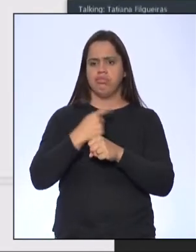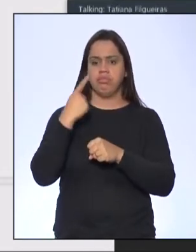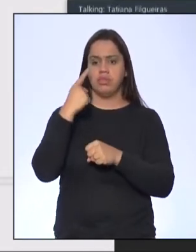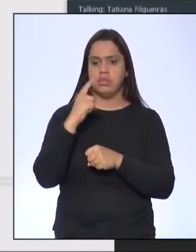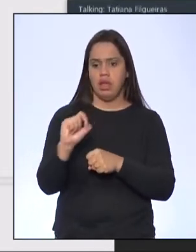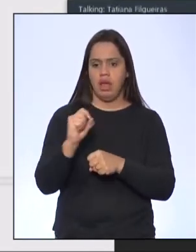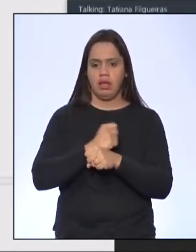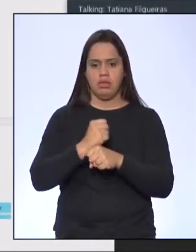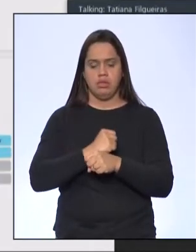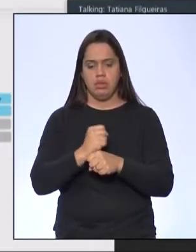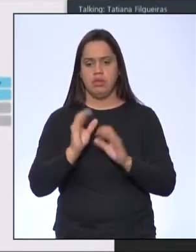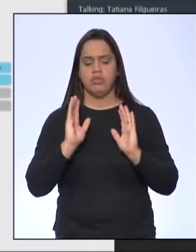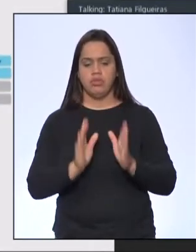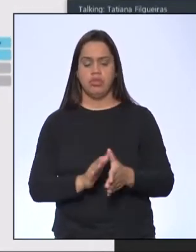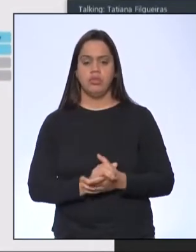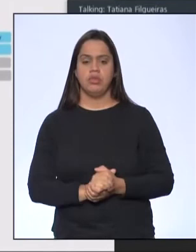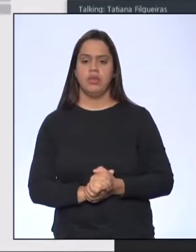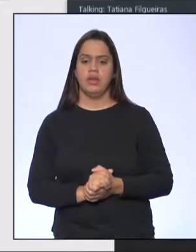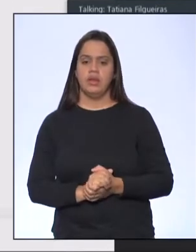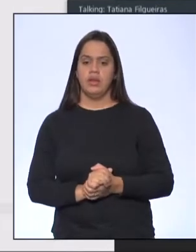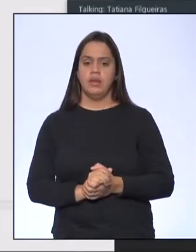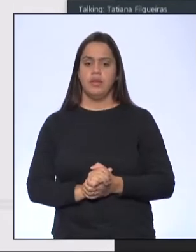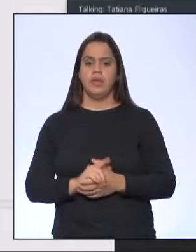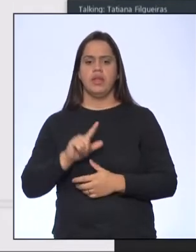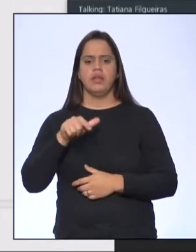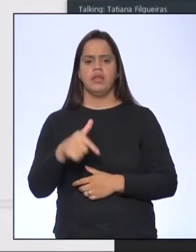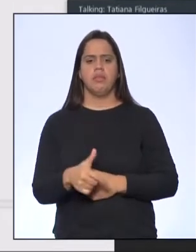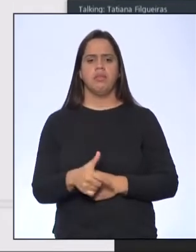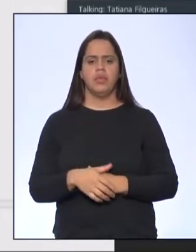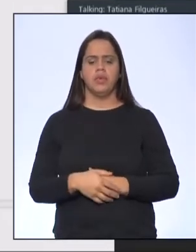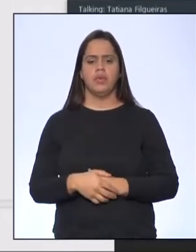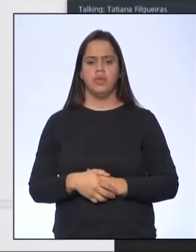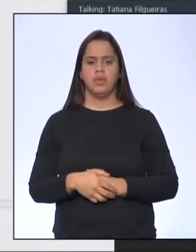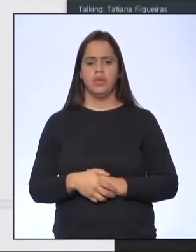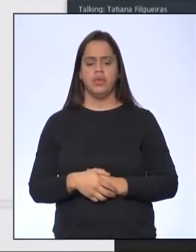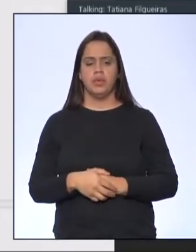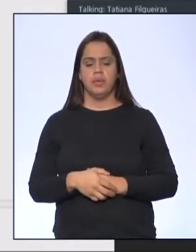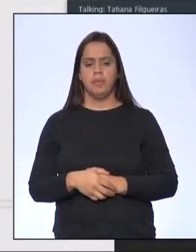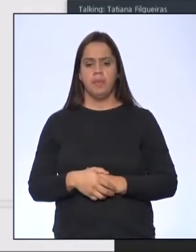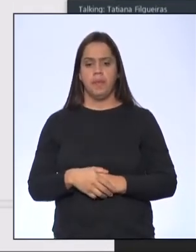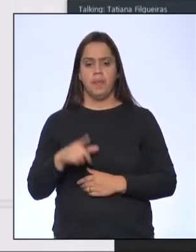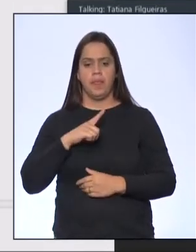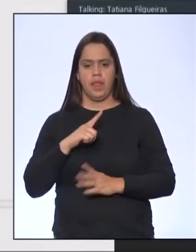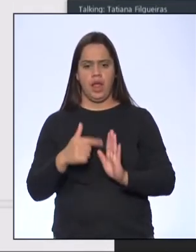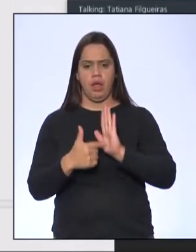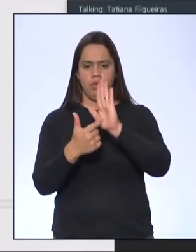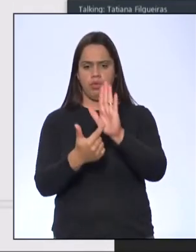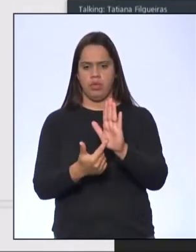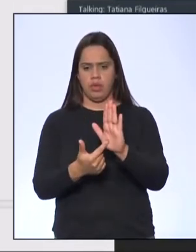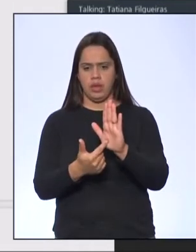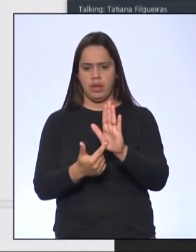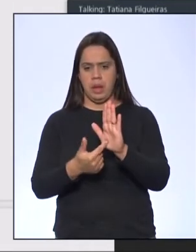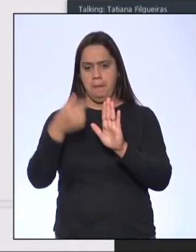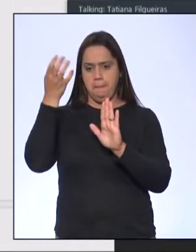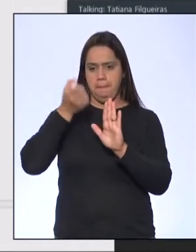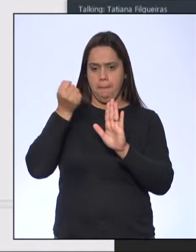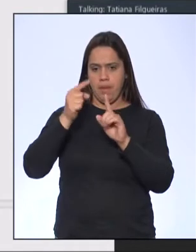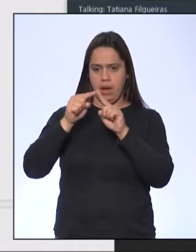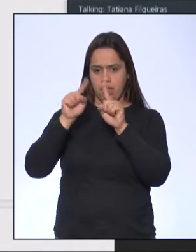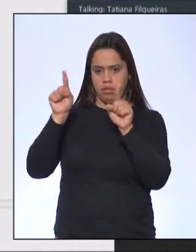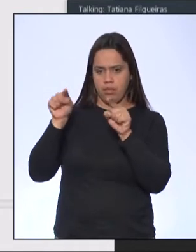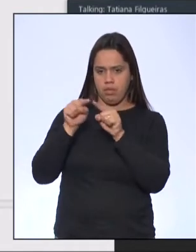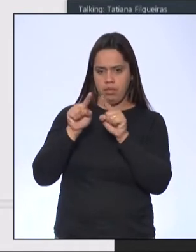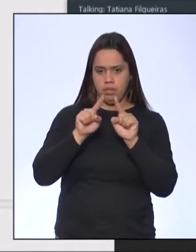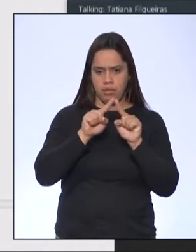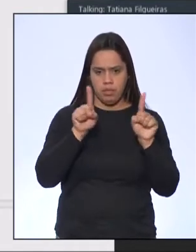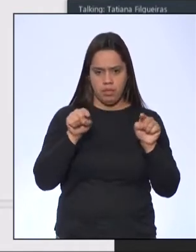E por fim, temos aqui alguns destaques feitos em branco, né? Nesses